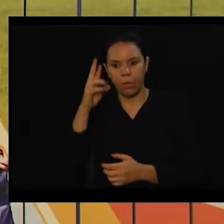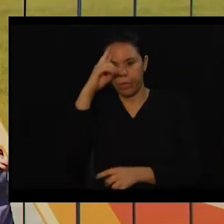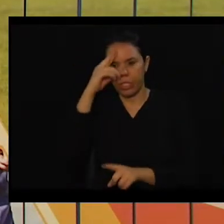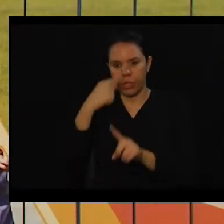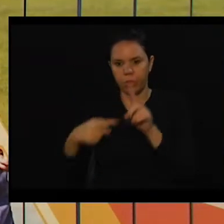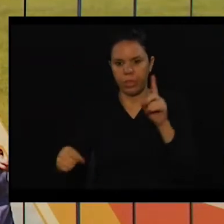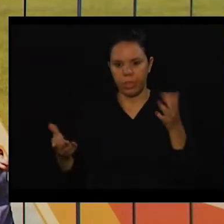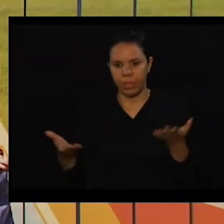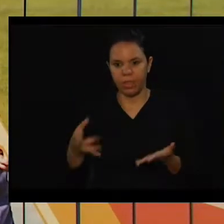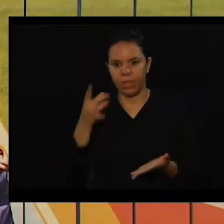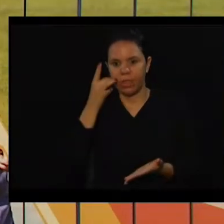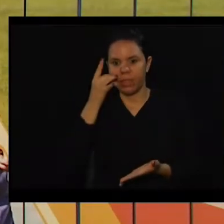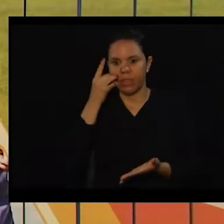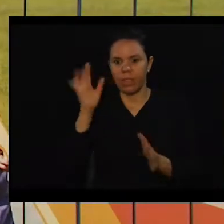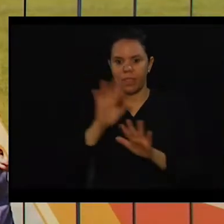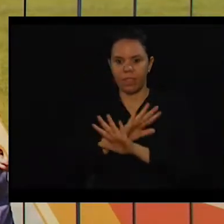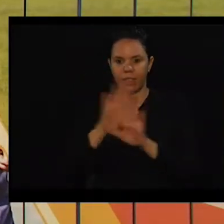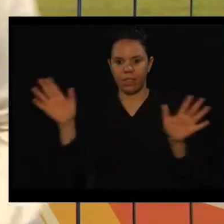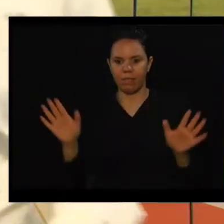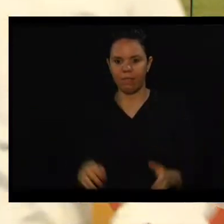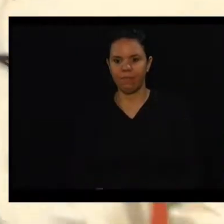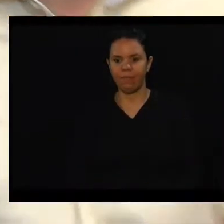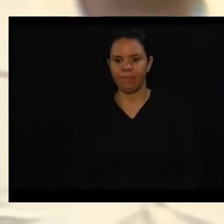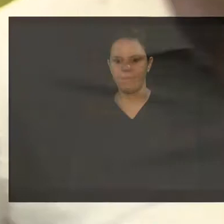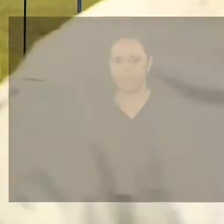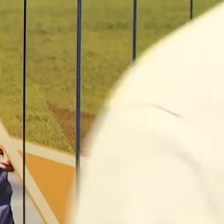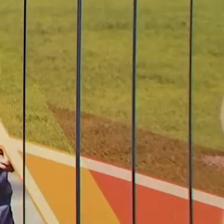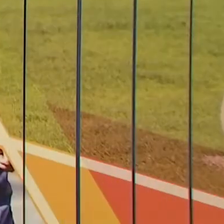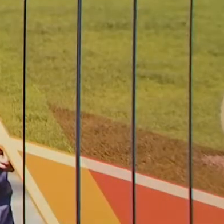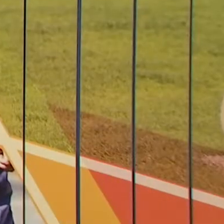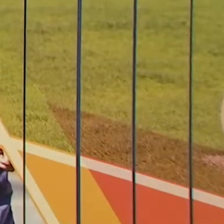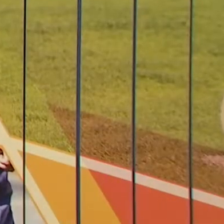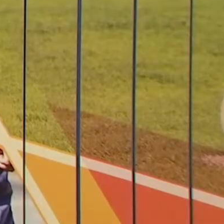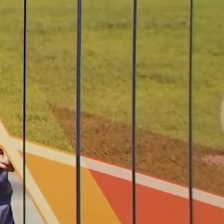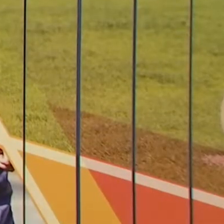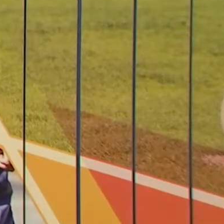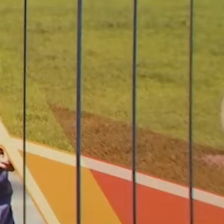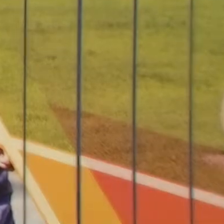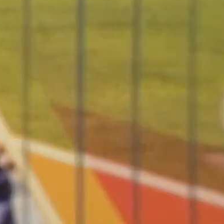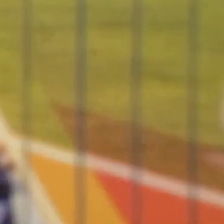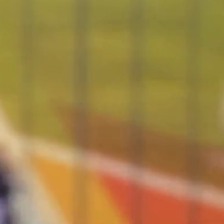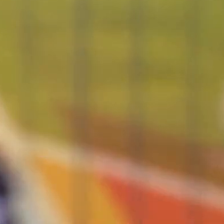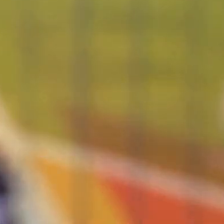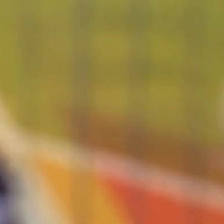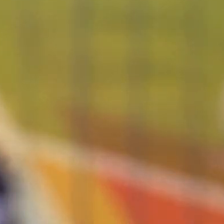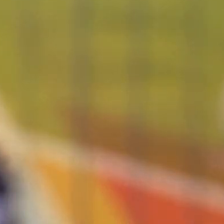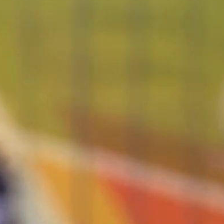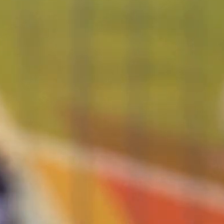12h30 ao vivo. Até lá. Tchau, tchau.